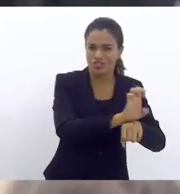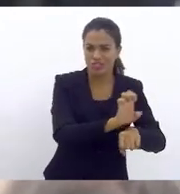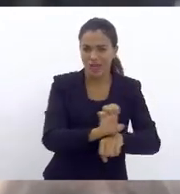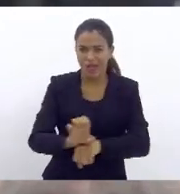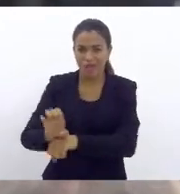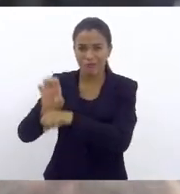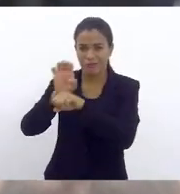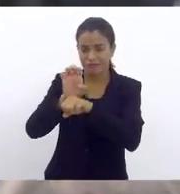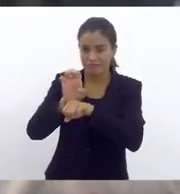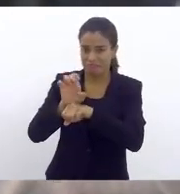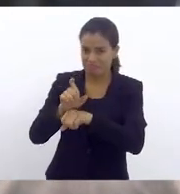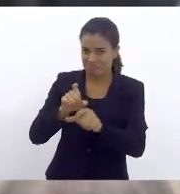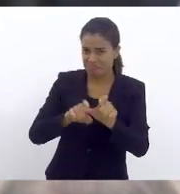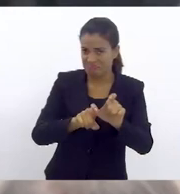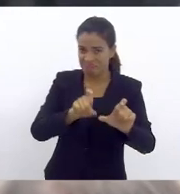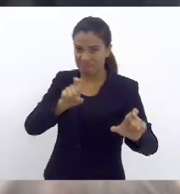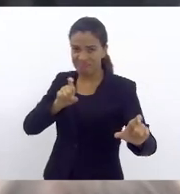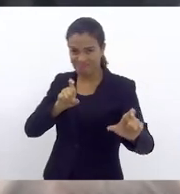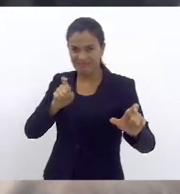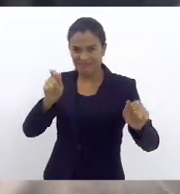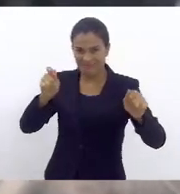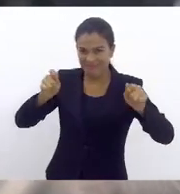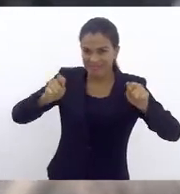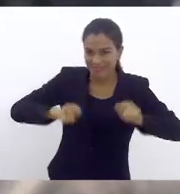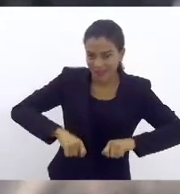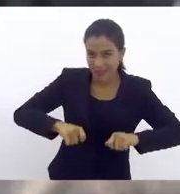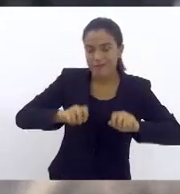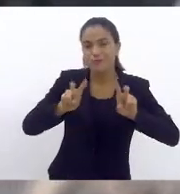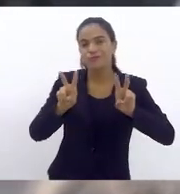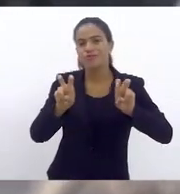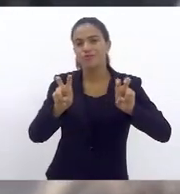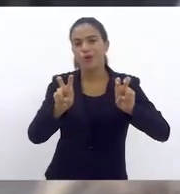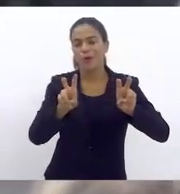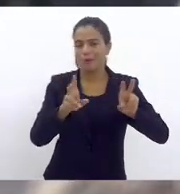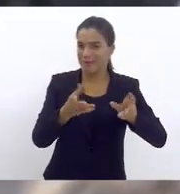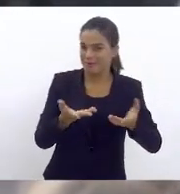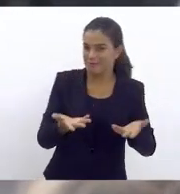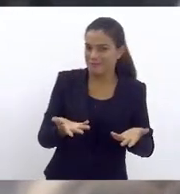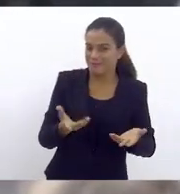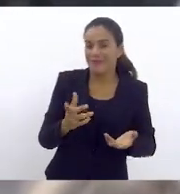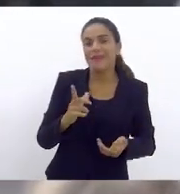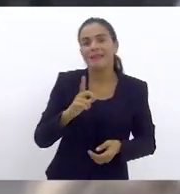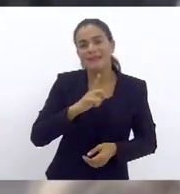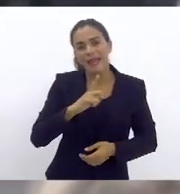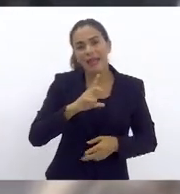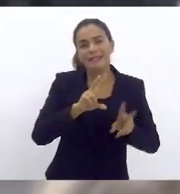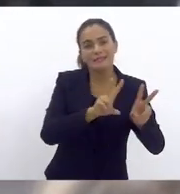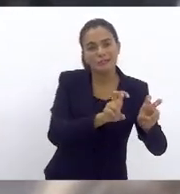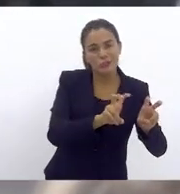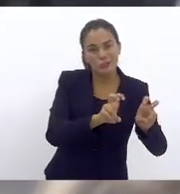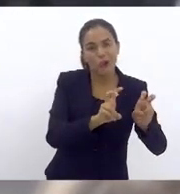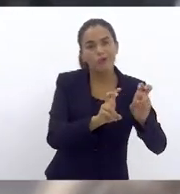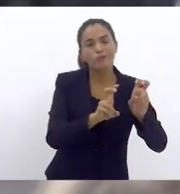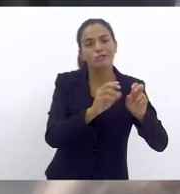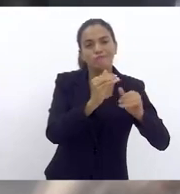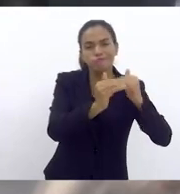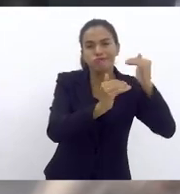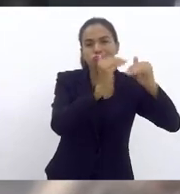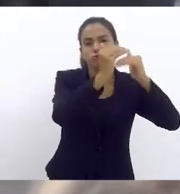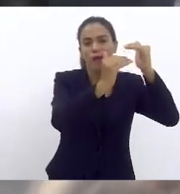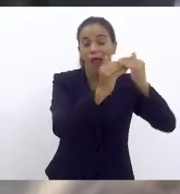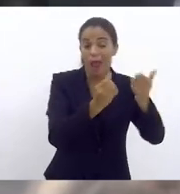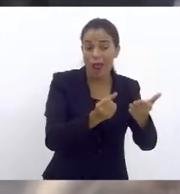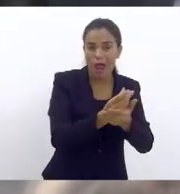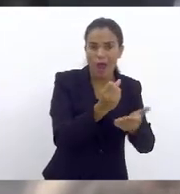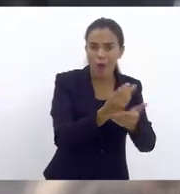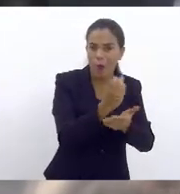digamos suficiente em relação a essas questões tem questões de escala e onde as compras